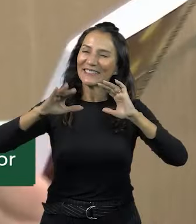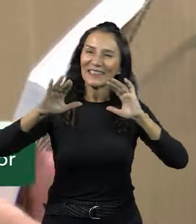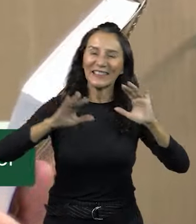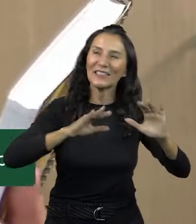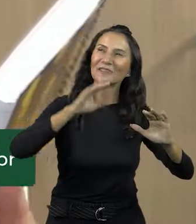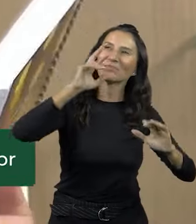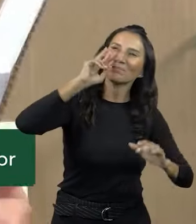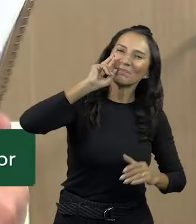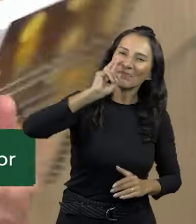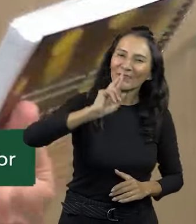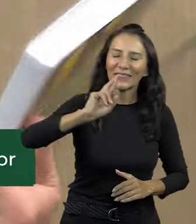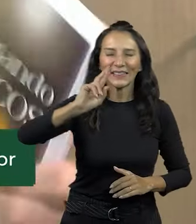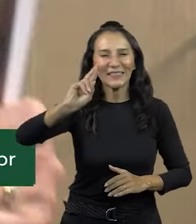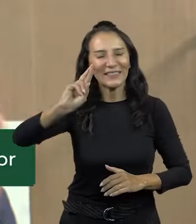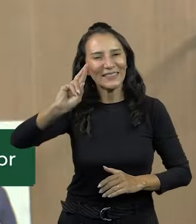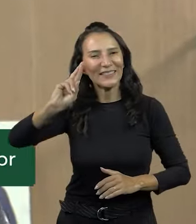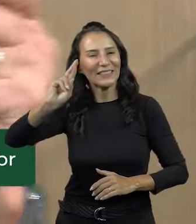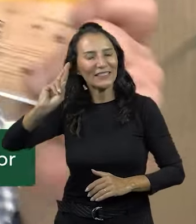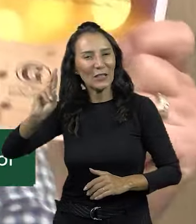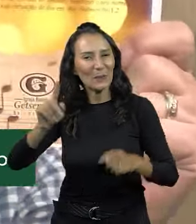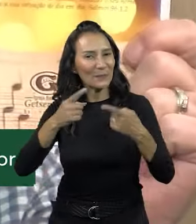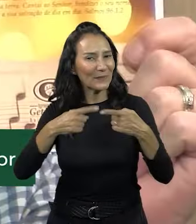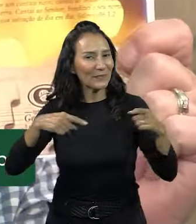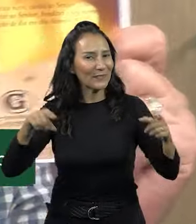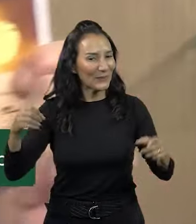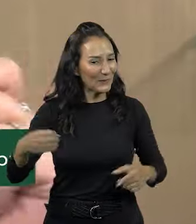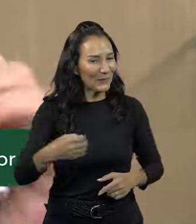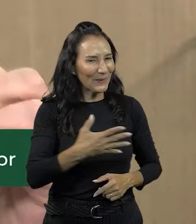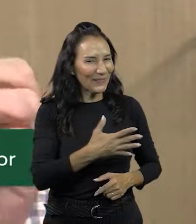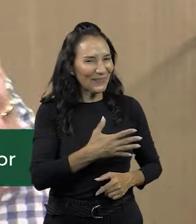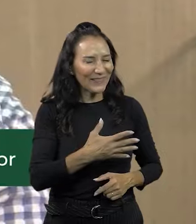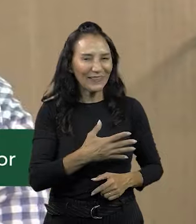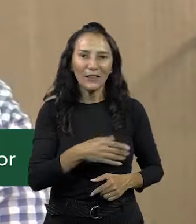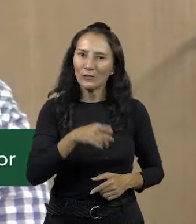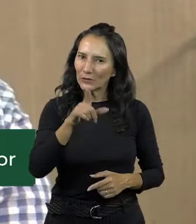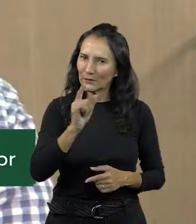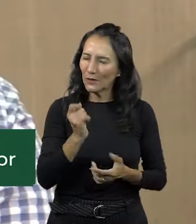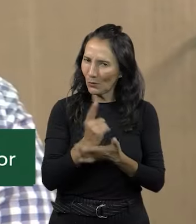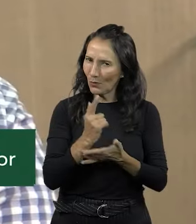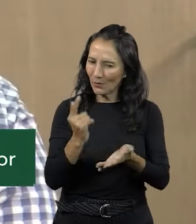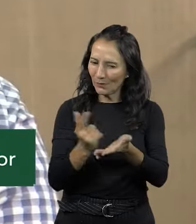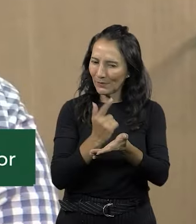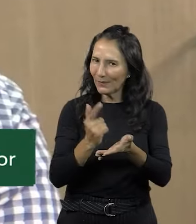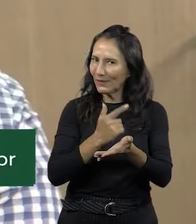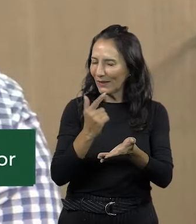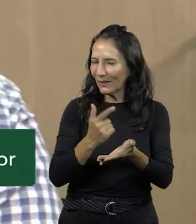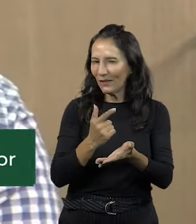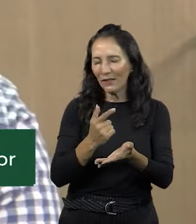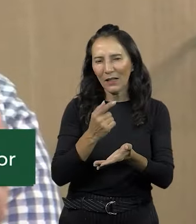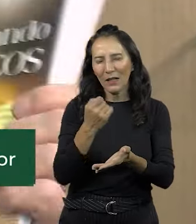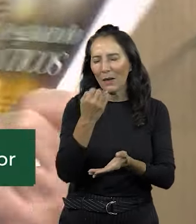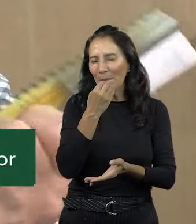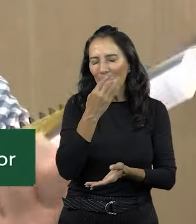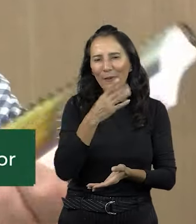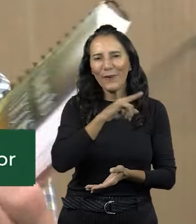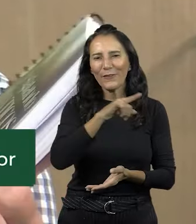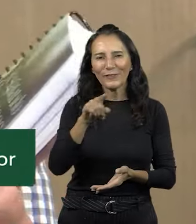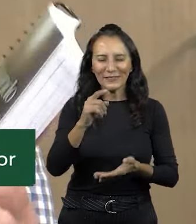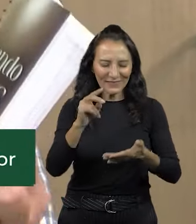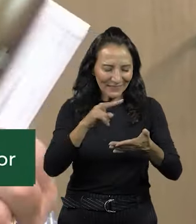Senhor um Cântico novo Olha você adquire para células muito legal